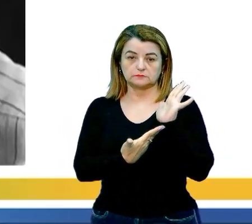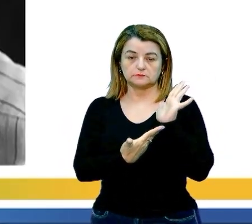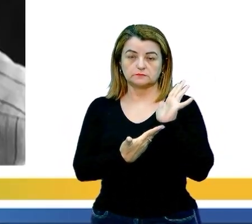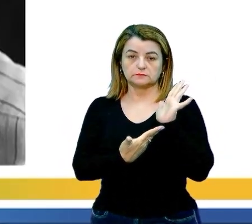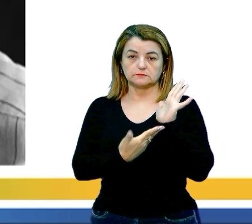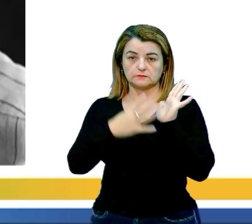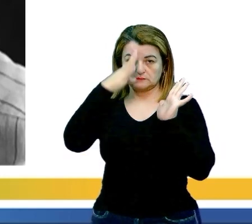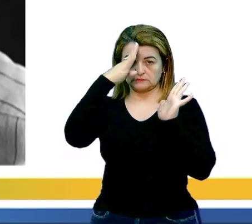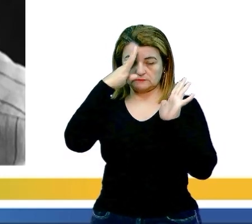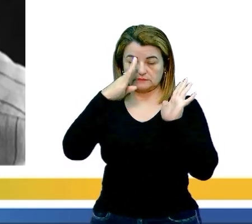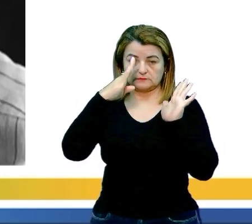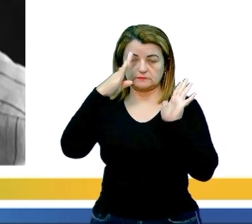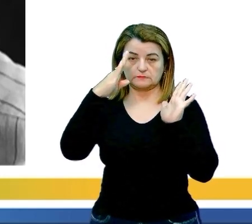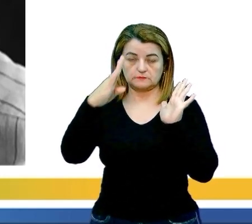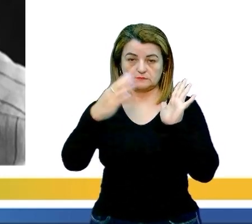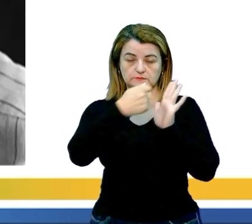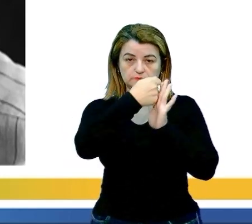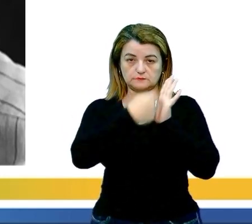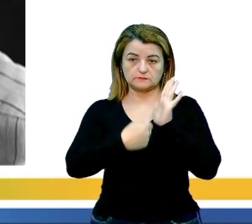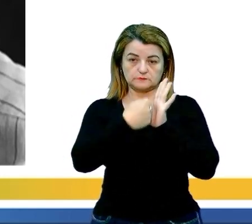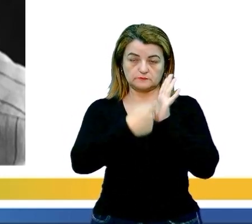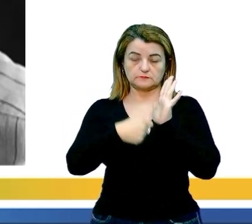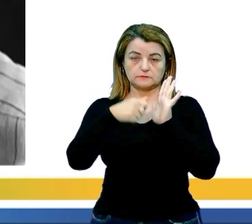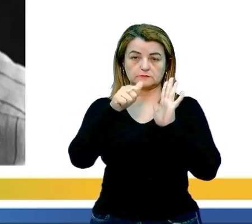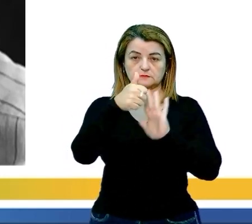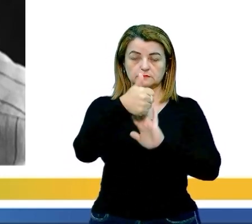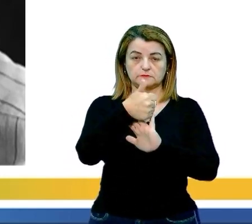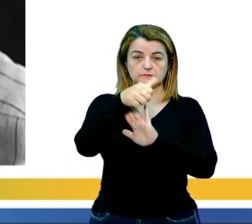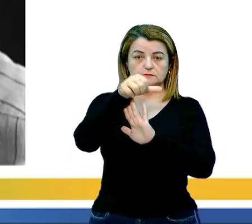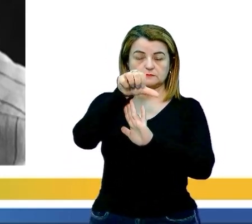a principal obra vai ser escrita no ano de